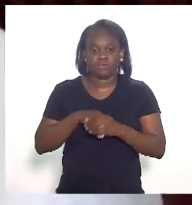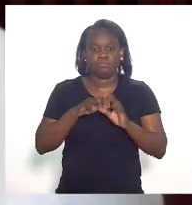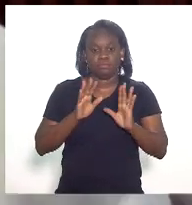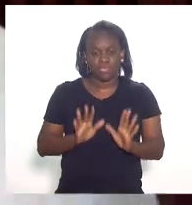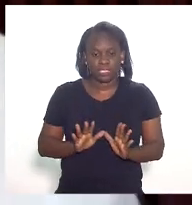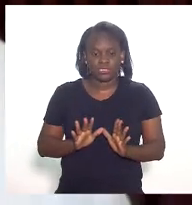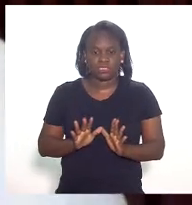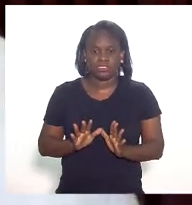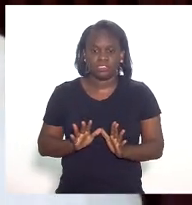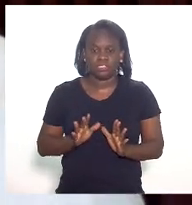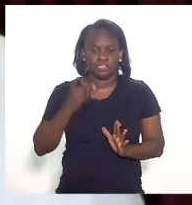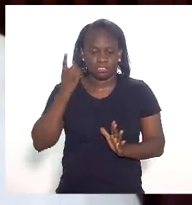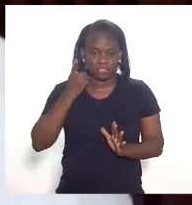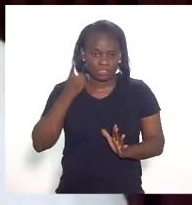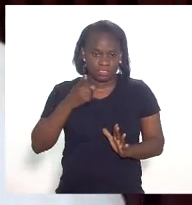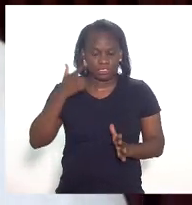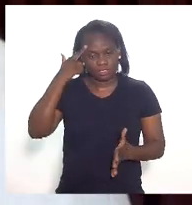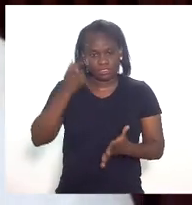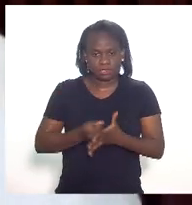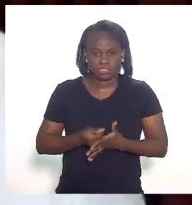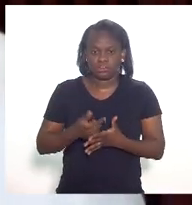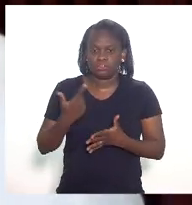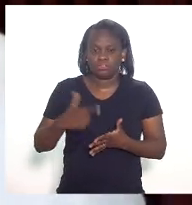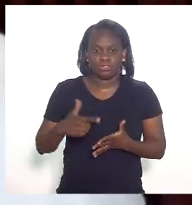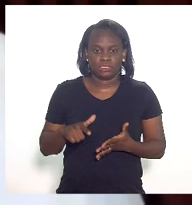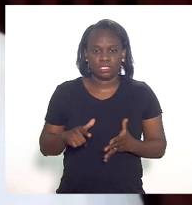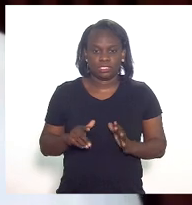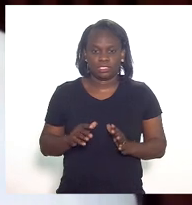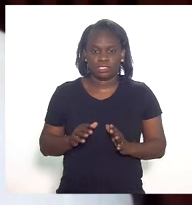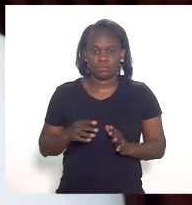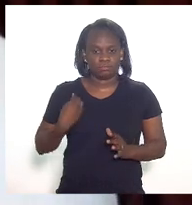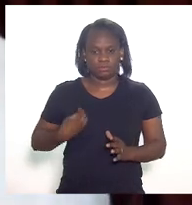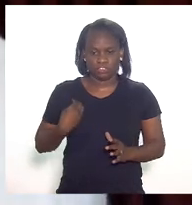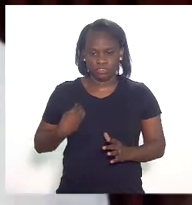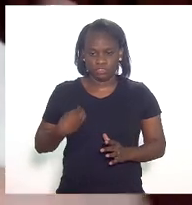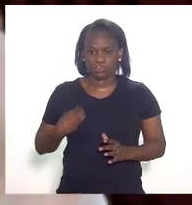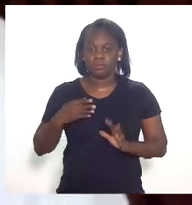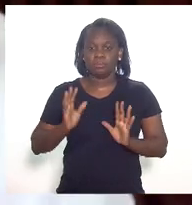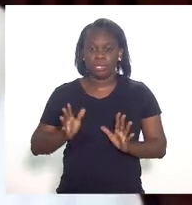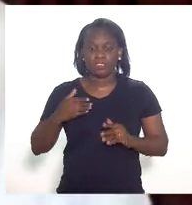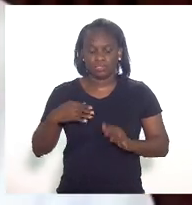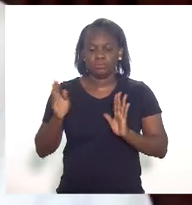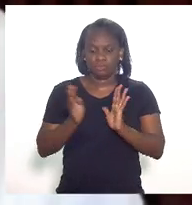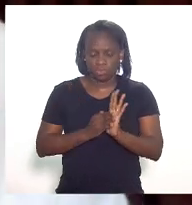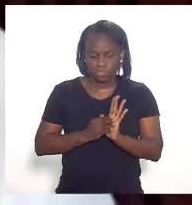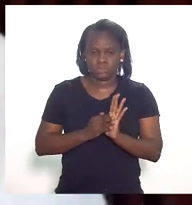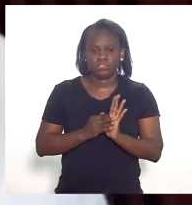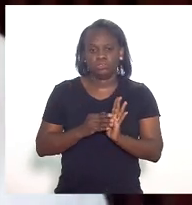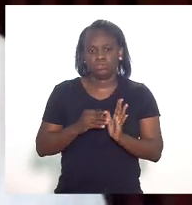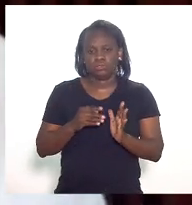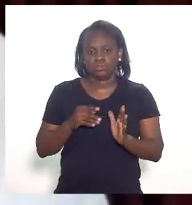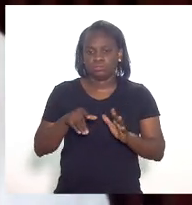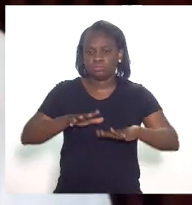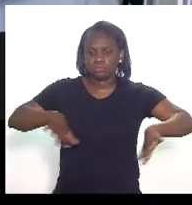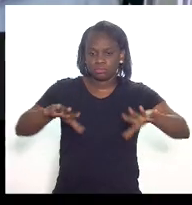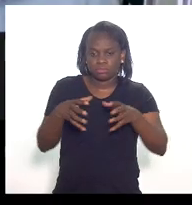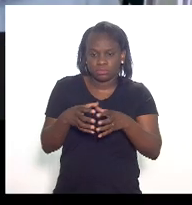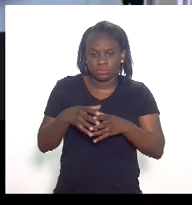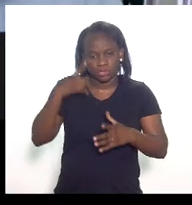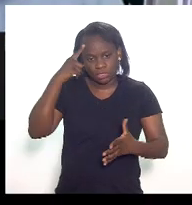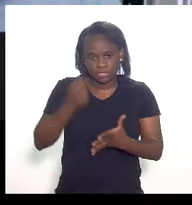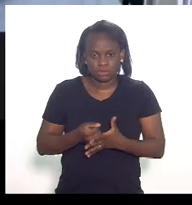acordo, porque o deputado parecerista não está presente. Mas aí eu coloco para o pleno para decidir.